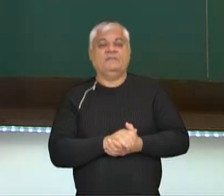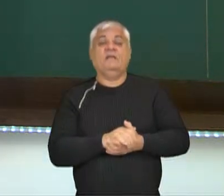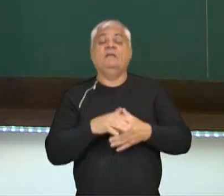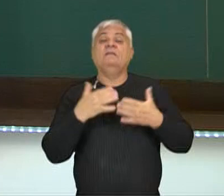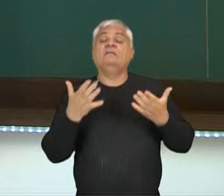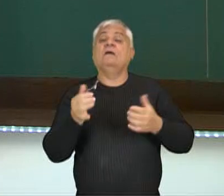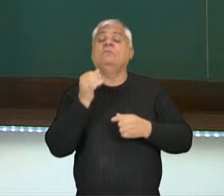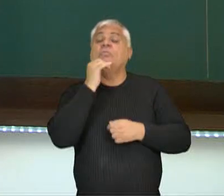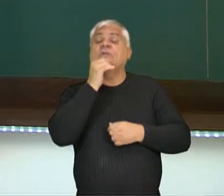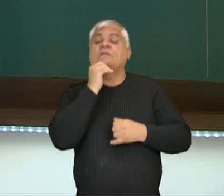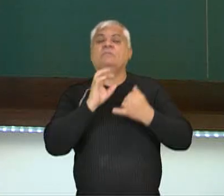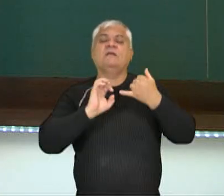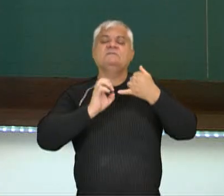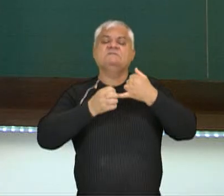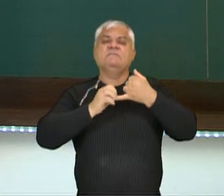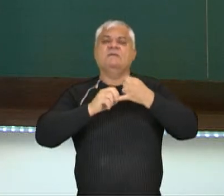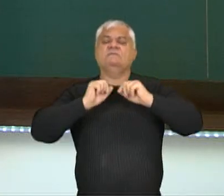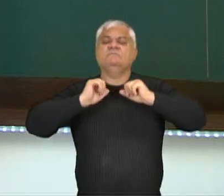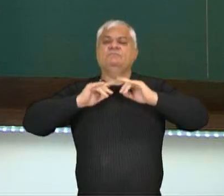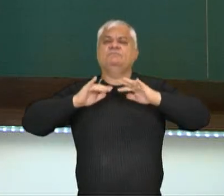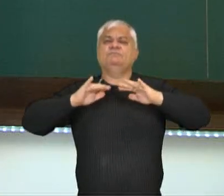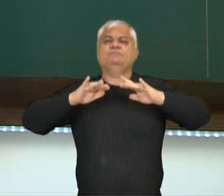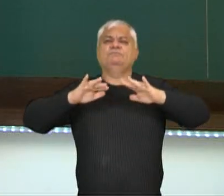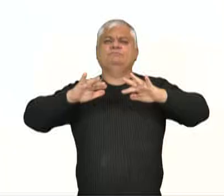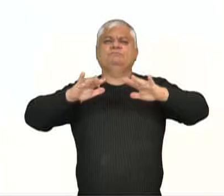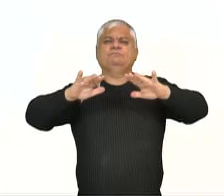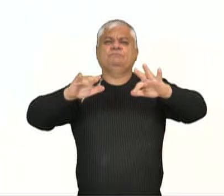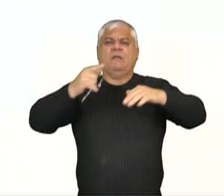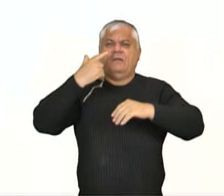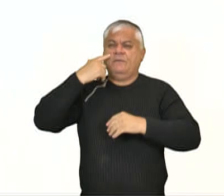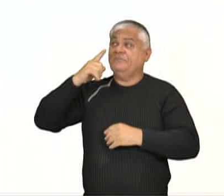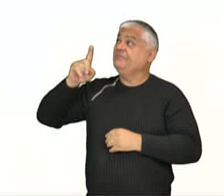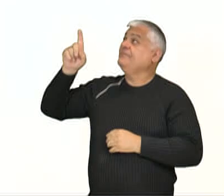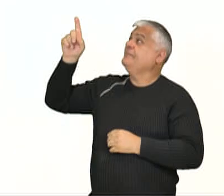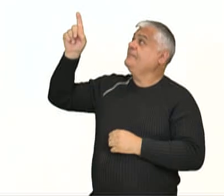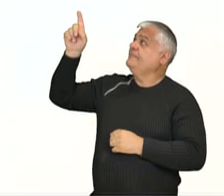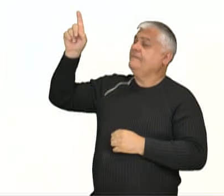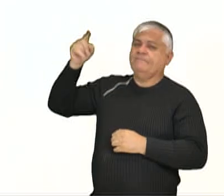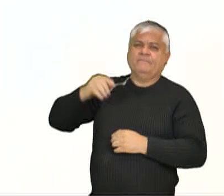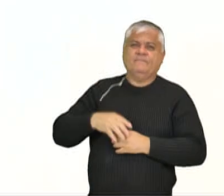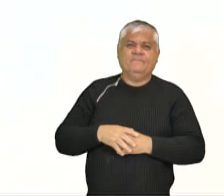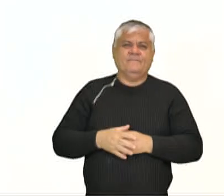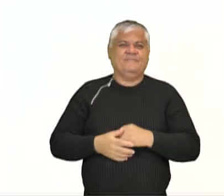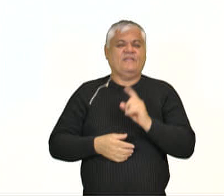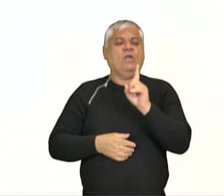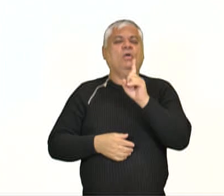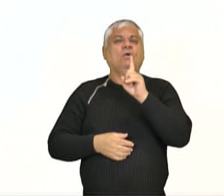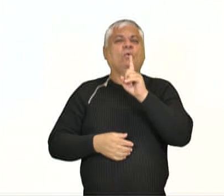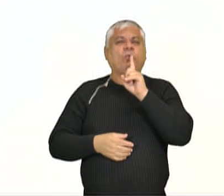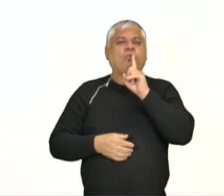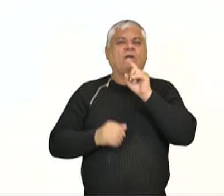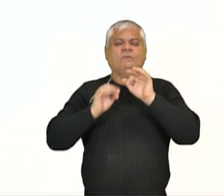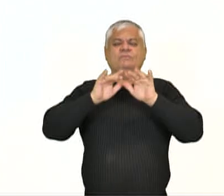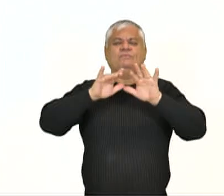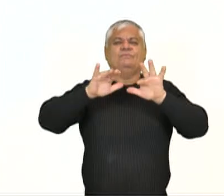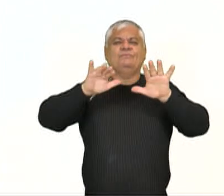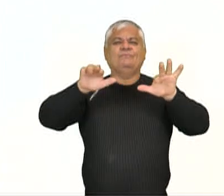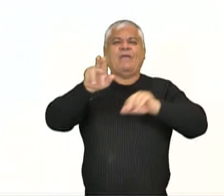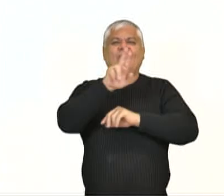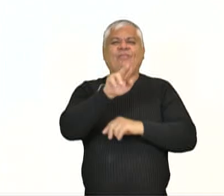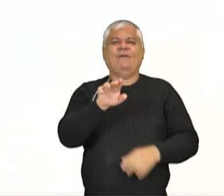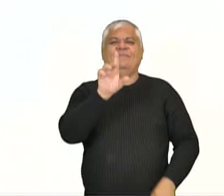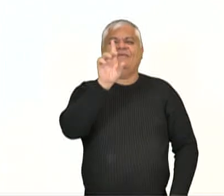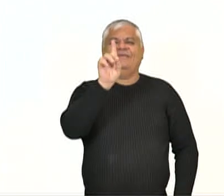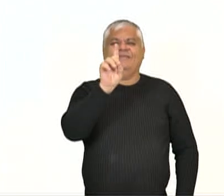da dispersão, Olha que a gente tem nessa imagem aqui, quem? Um dente de leão. A gente observa essa florzinha tão